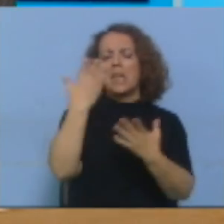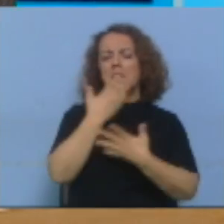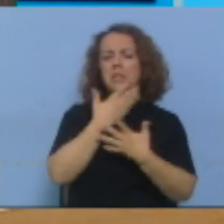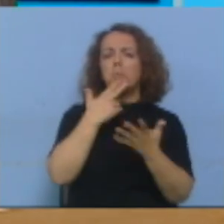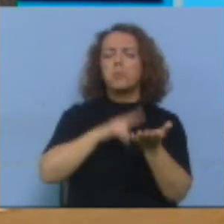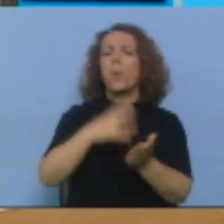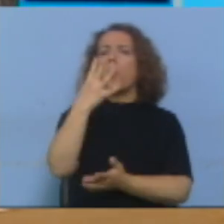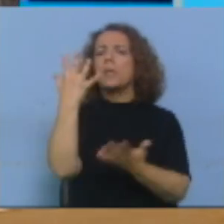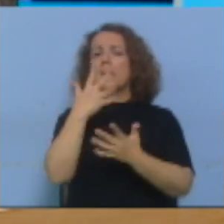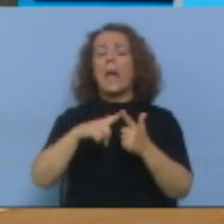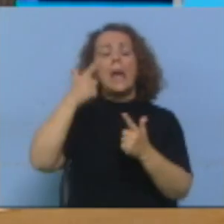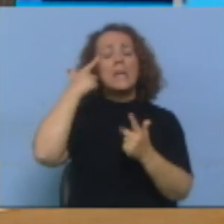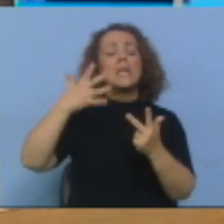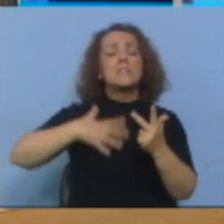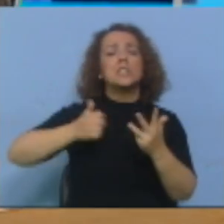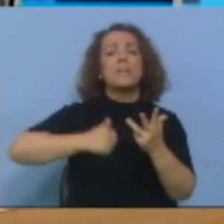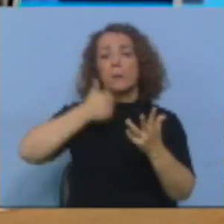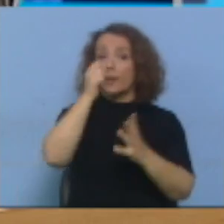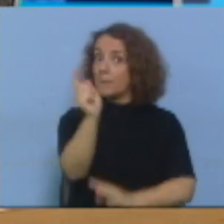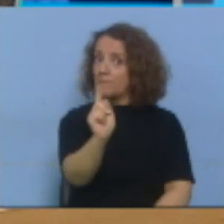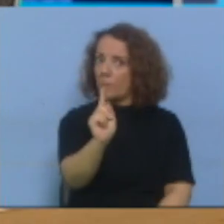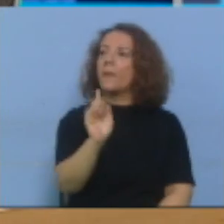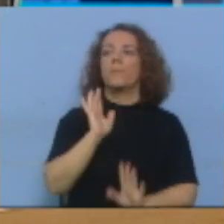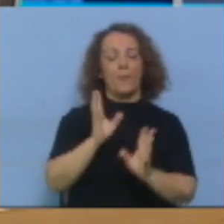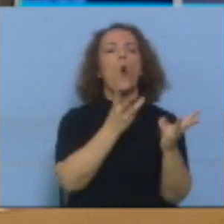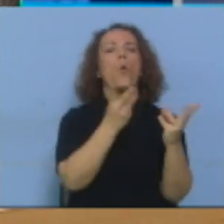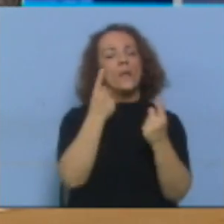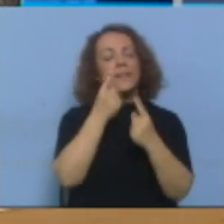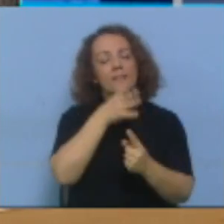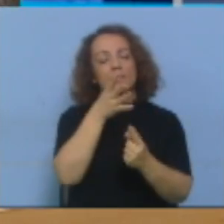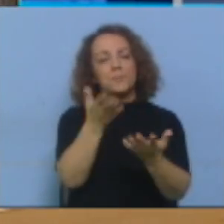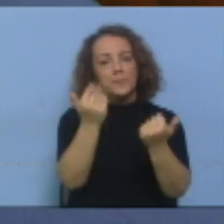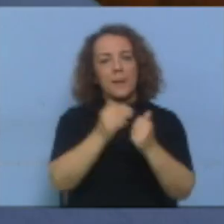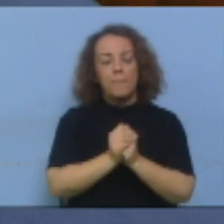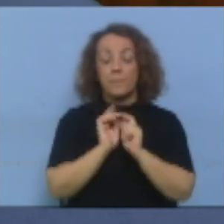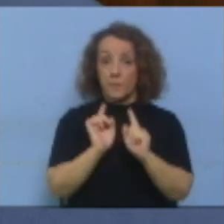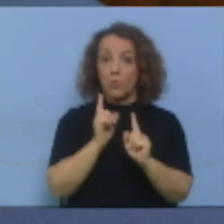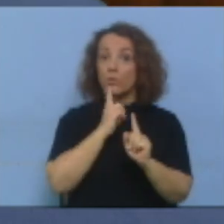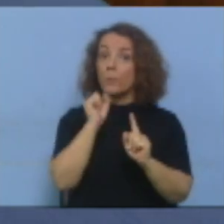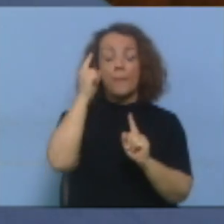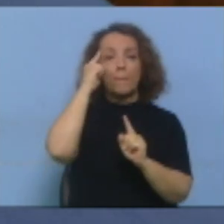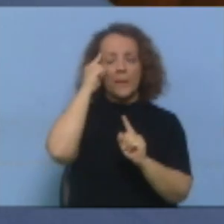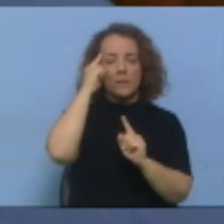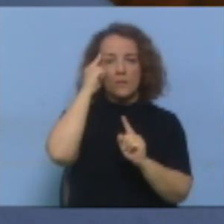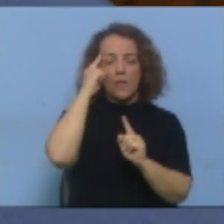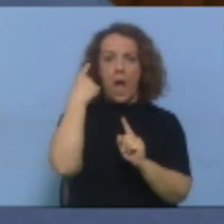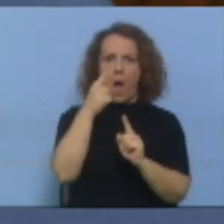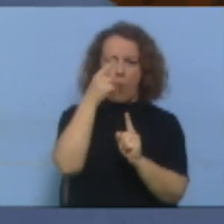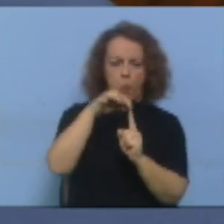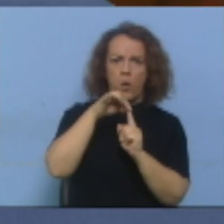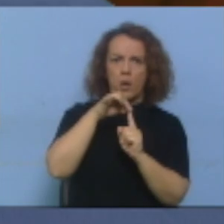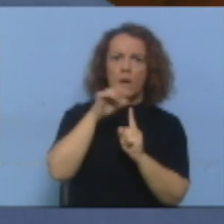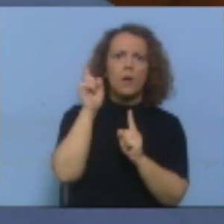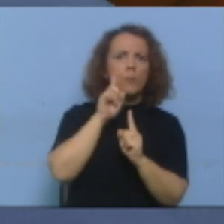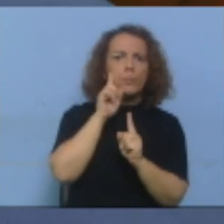4 dias: quinta, sexta, sábado e domingo. Não é. Vamos lá fazer contas então. Exatamente. Não podemos perder uma dimensão muito importante, que é a